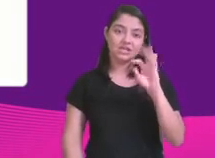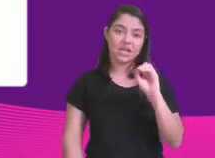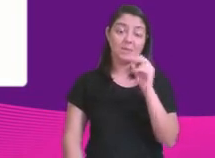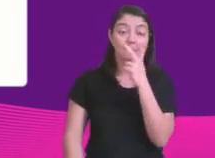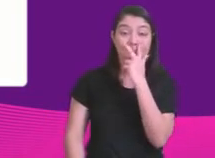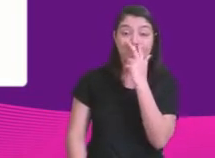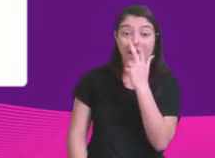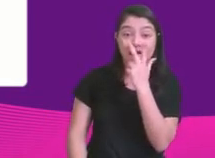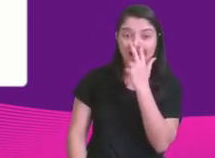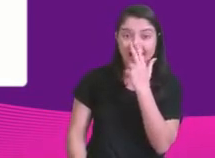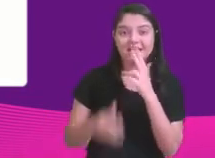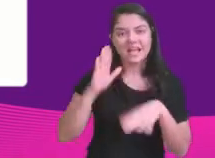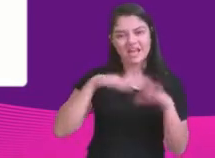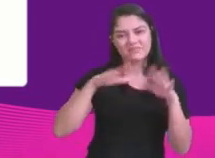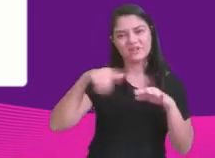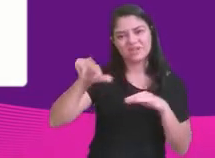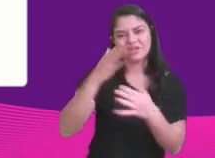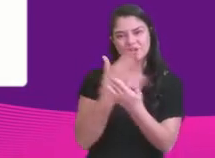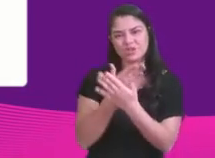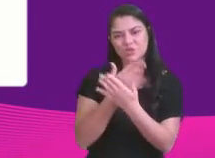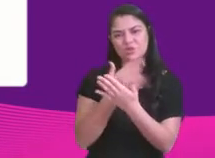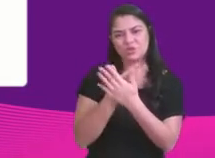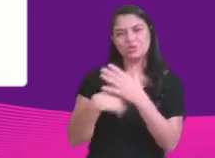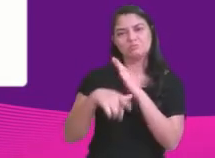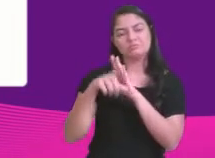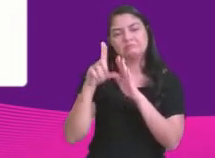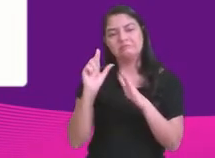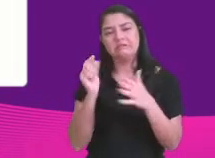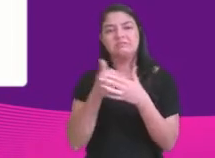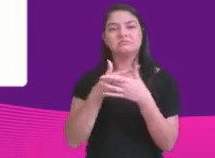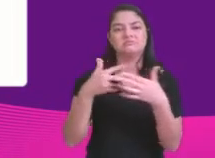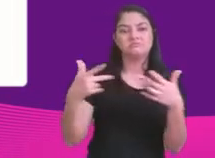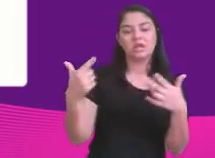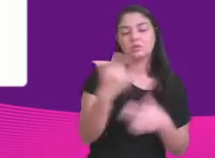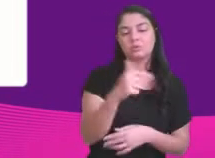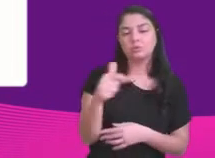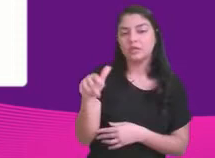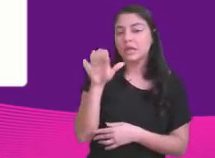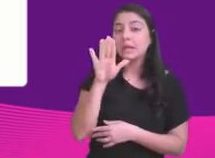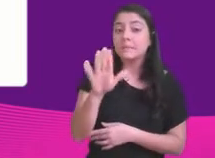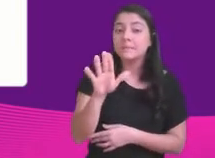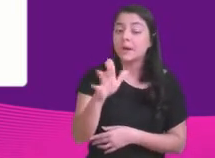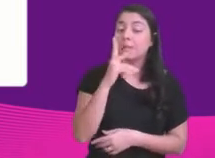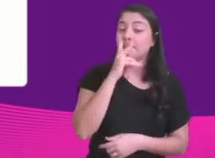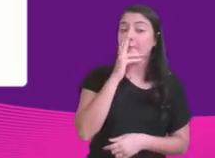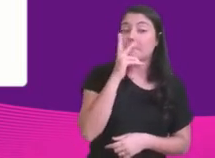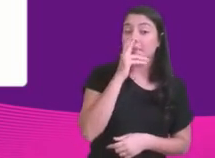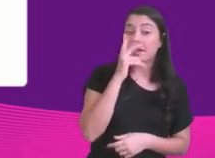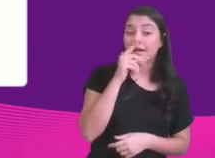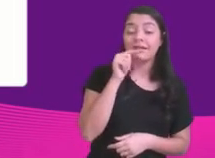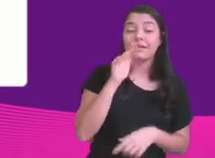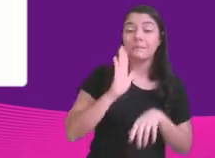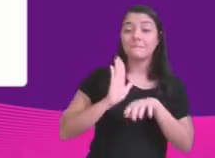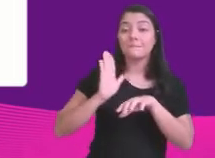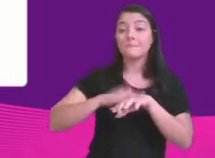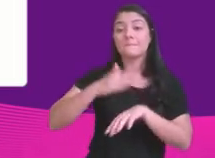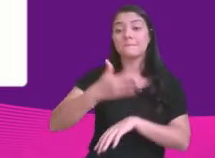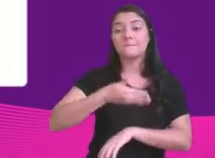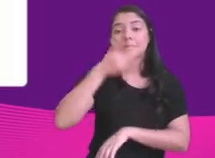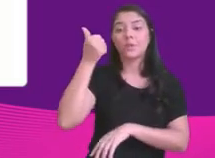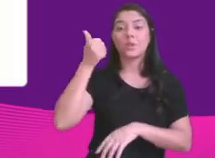não termos estudos prospectivos e randomizados demonstrando essa forma efetiva